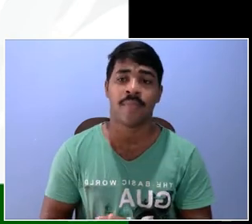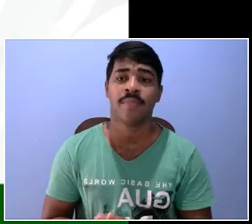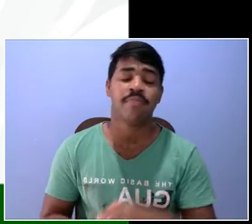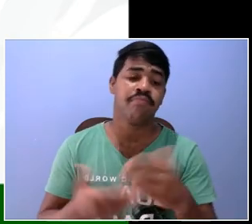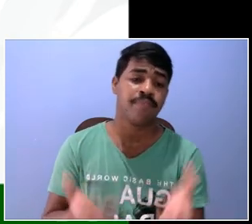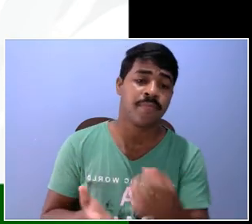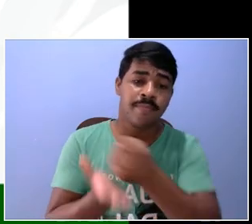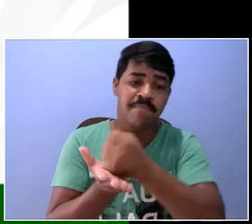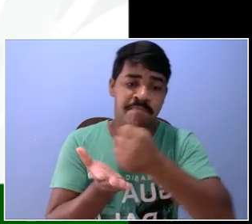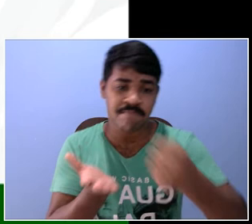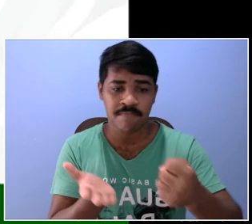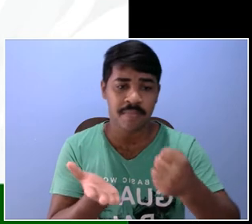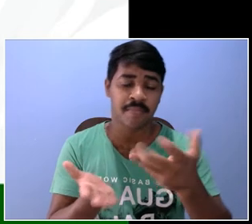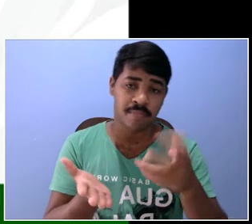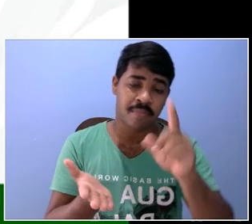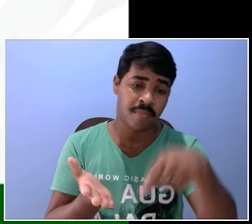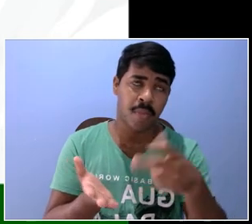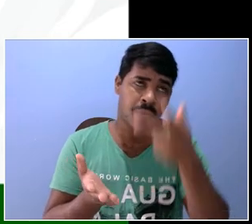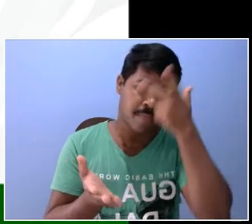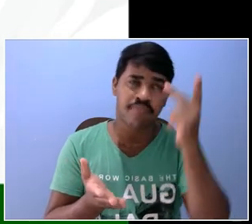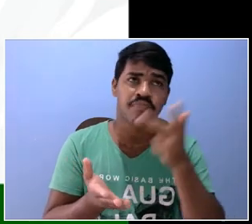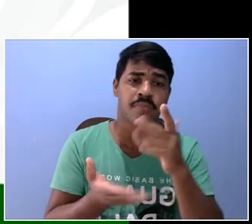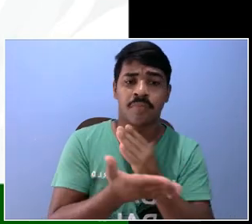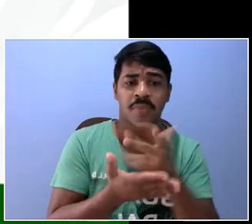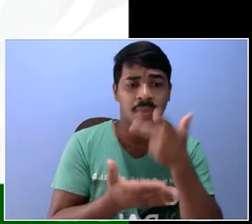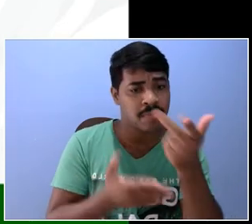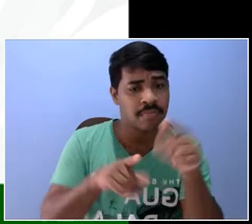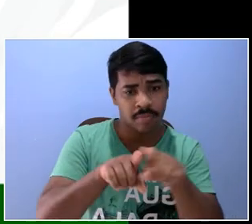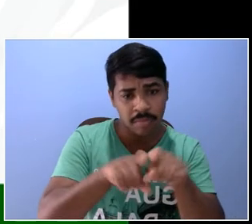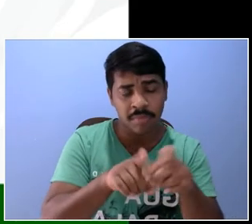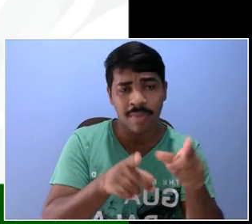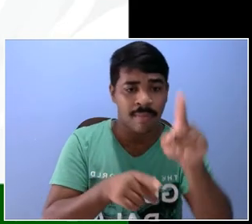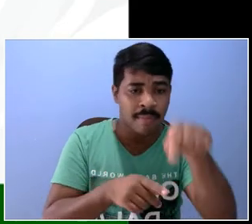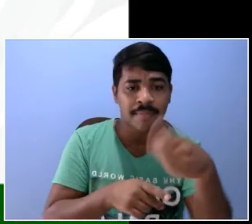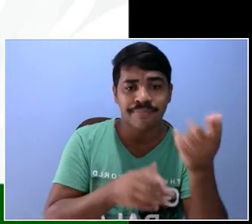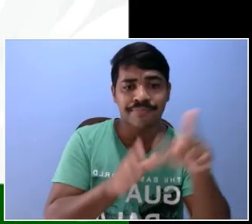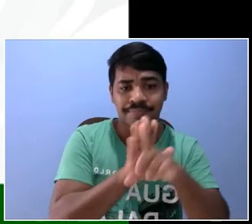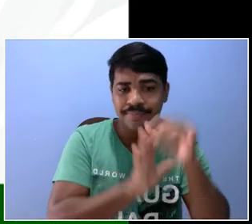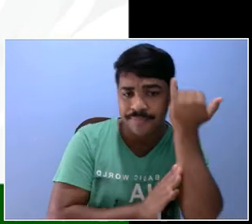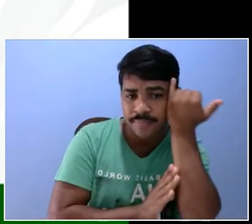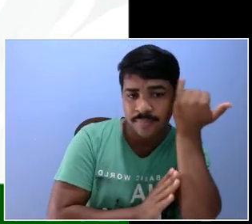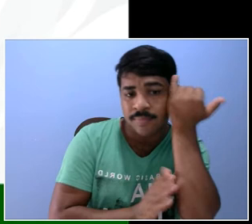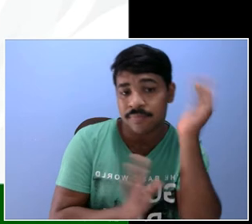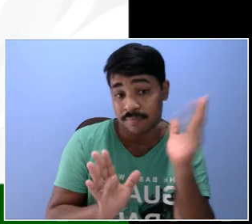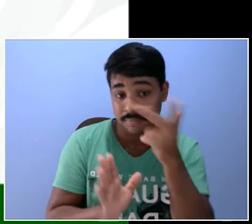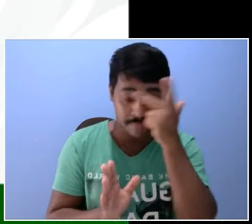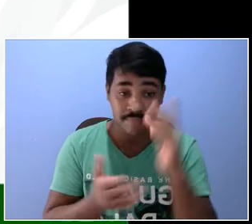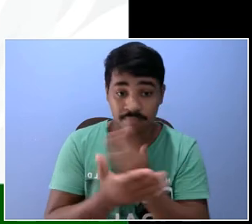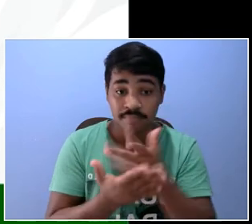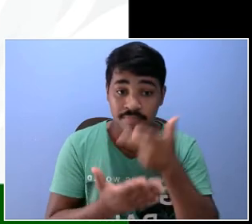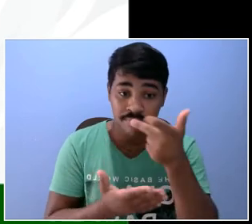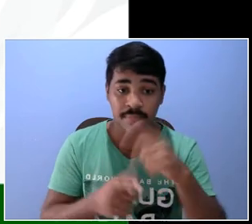o princípio da inércia. O que diz essa lei? Essa lei diz o seguinte, olha só. Na ausência de forças, um objeto